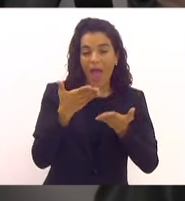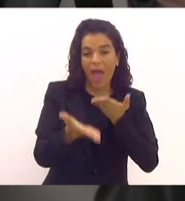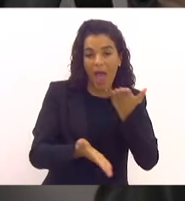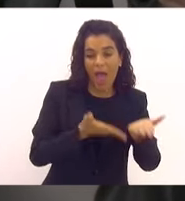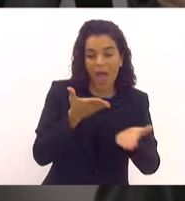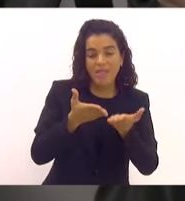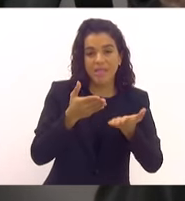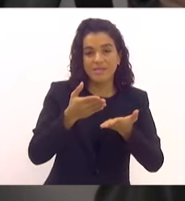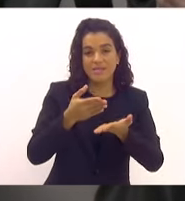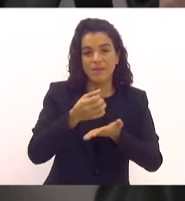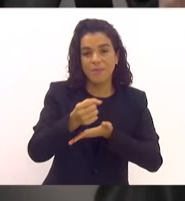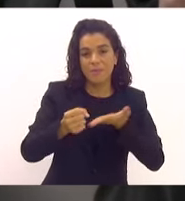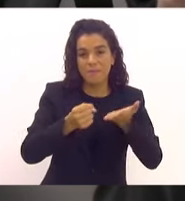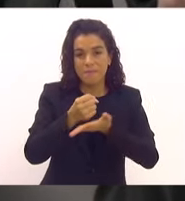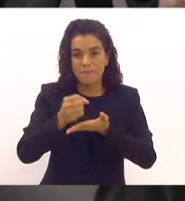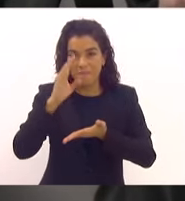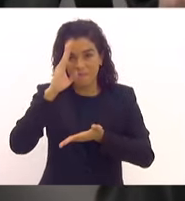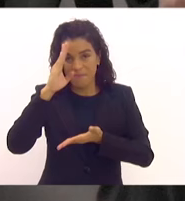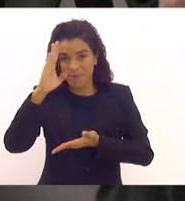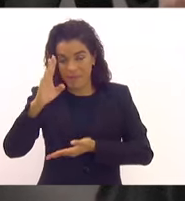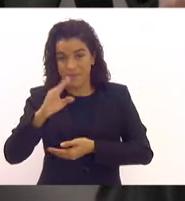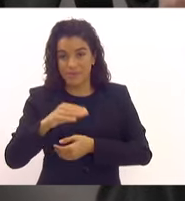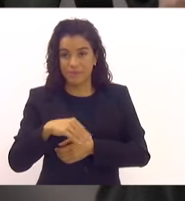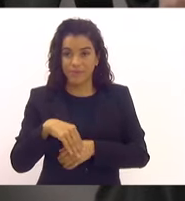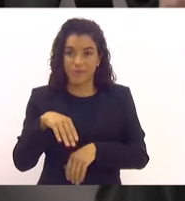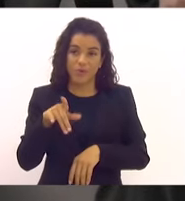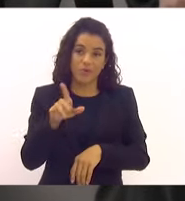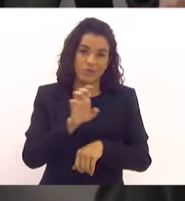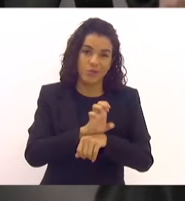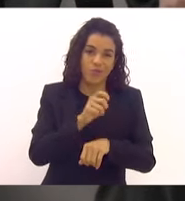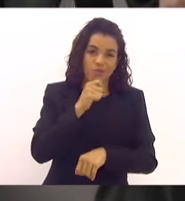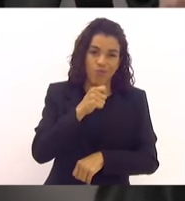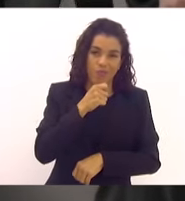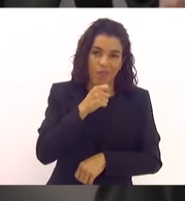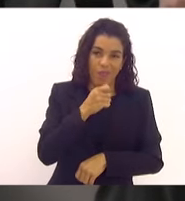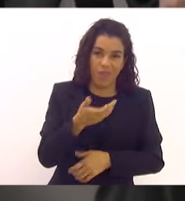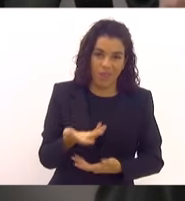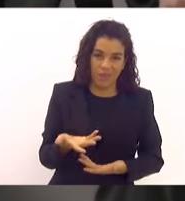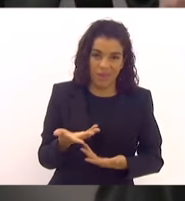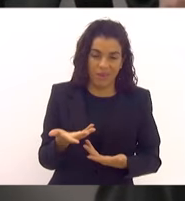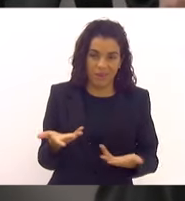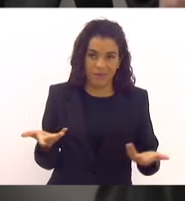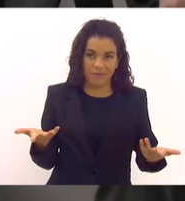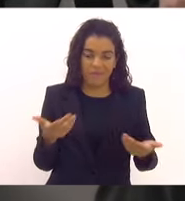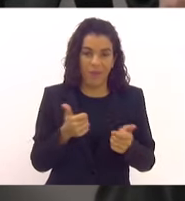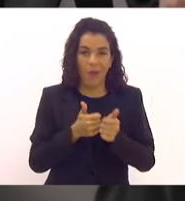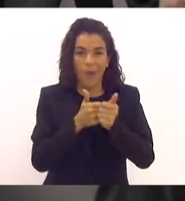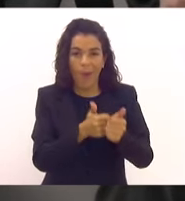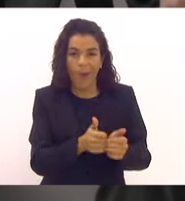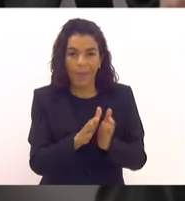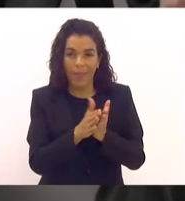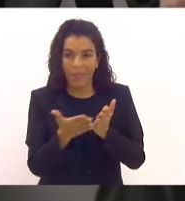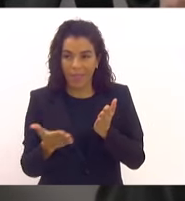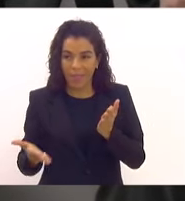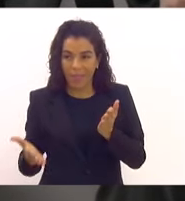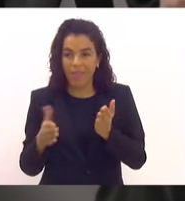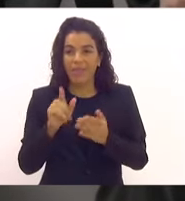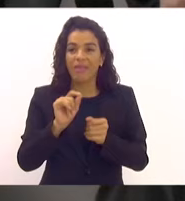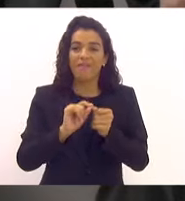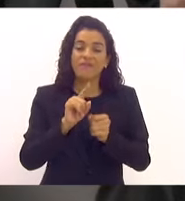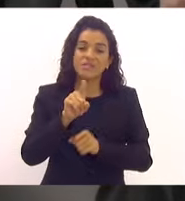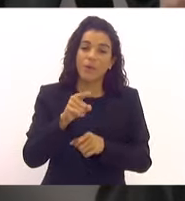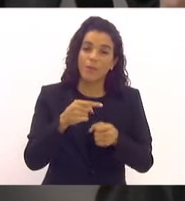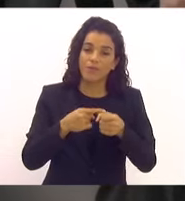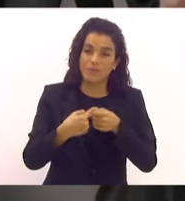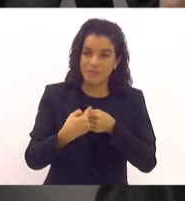esse tipo de prática. O Estado não tem a unidade básica de saúde para ficar fazendo acompanhamento de caderneta. Quem faz isso são os